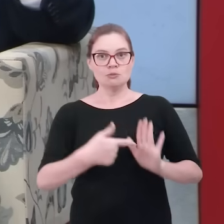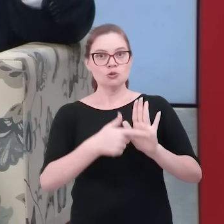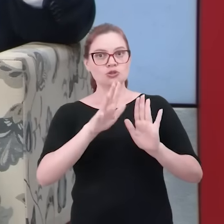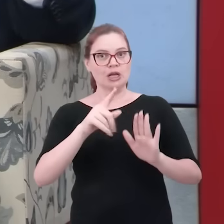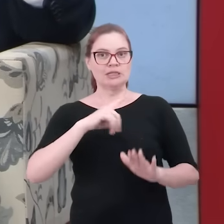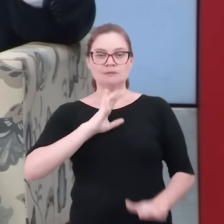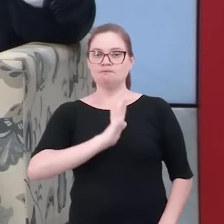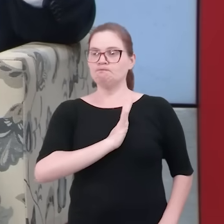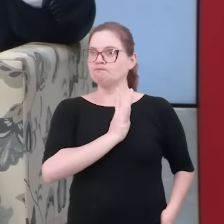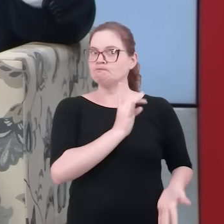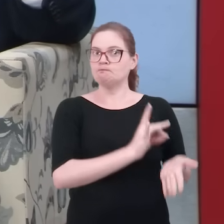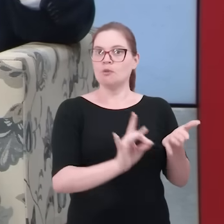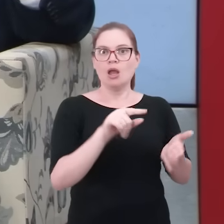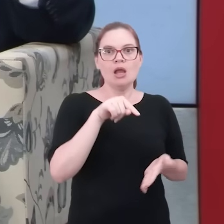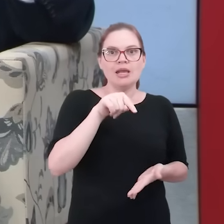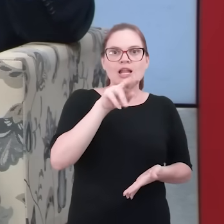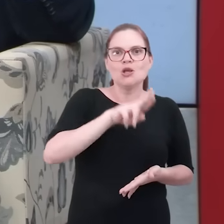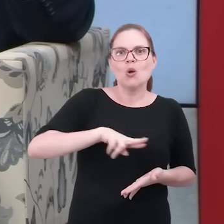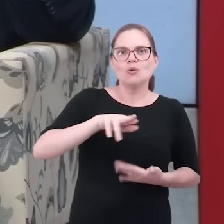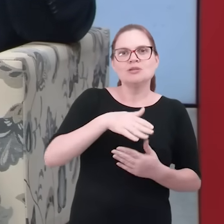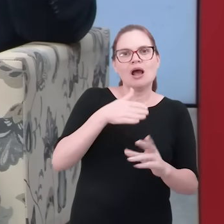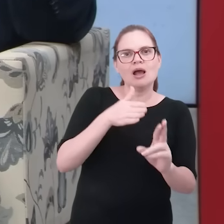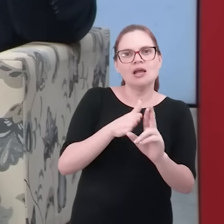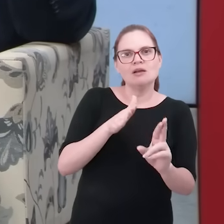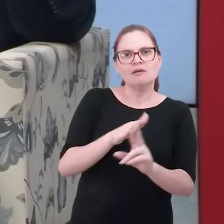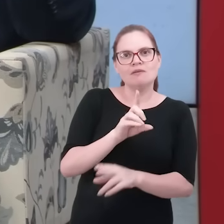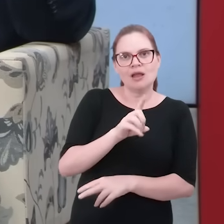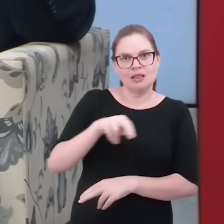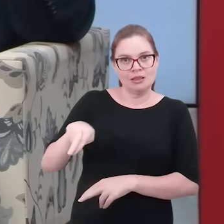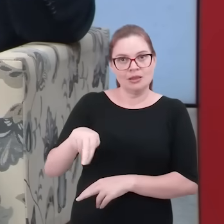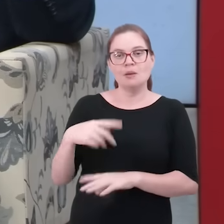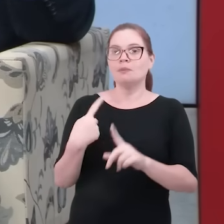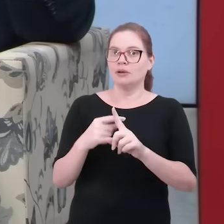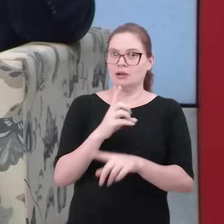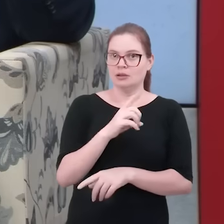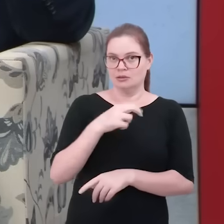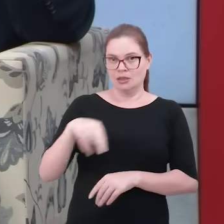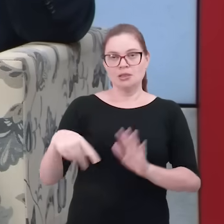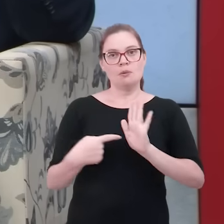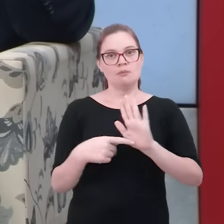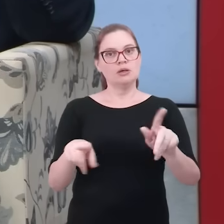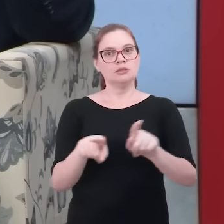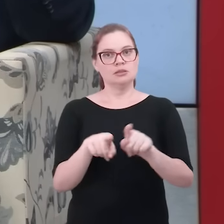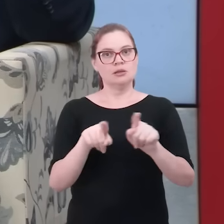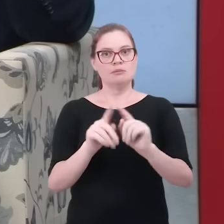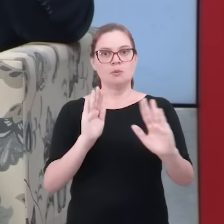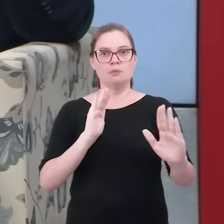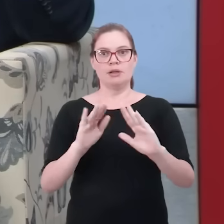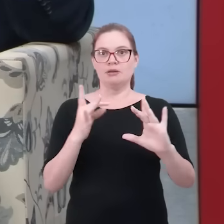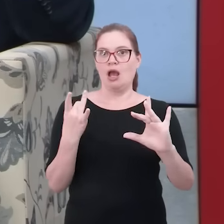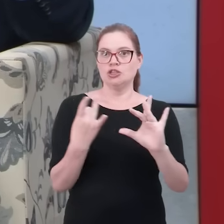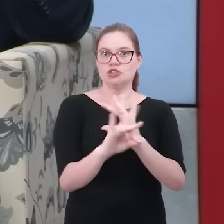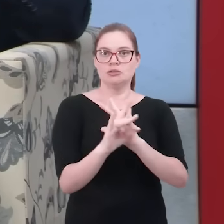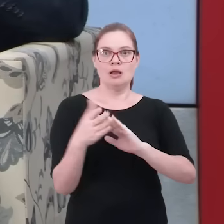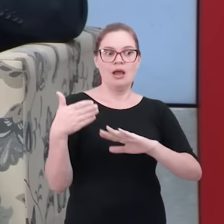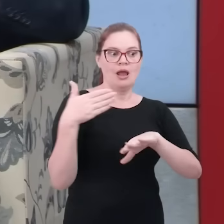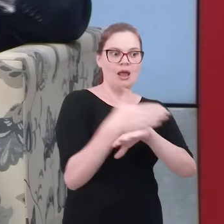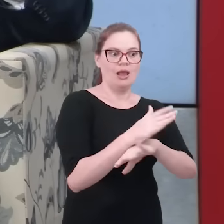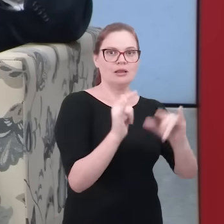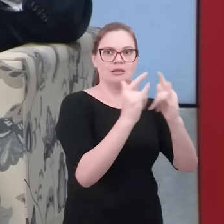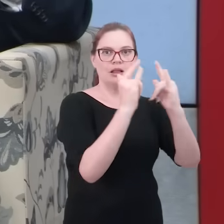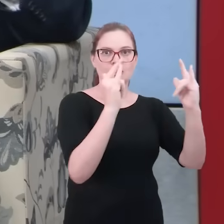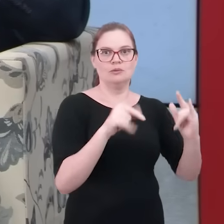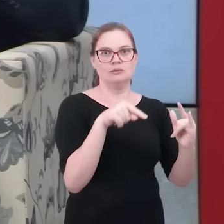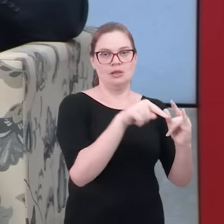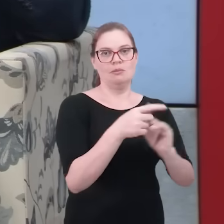E ele fez referência a Daniel, porque Daniel também falou desse momento em que o anticristo entra no templo. Ele não chamou